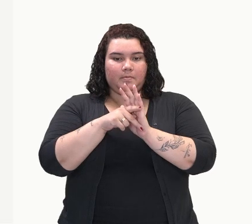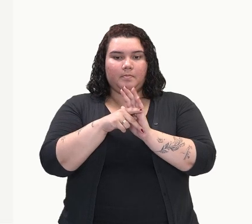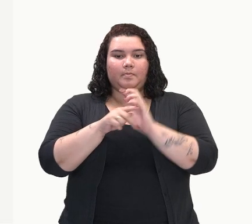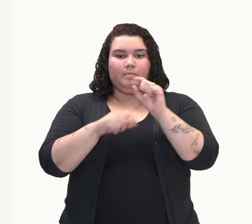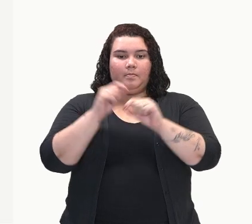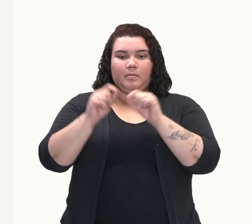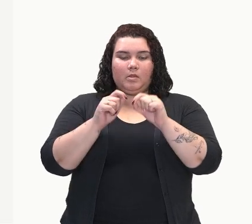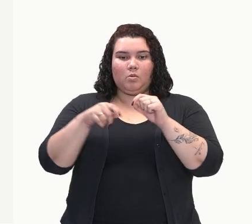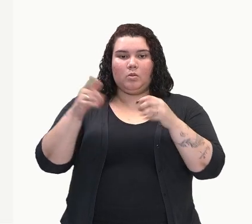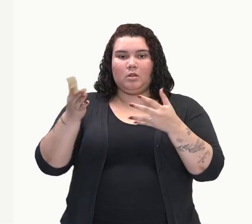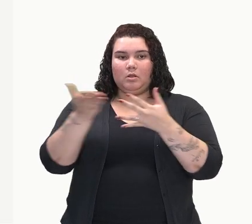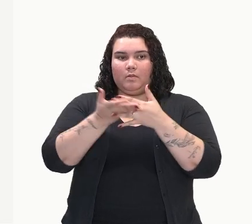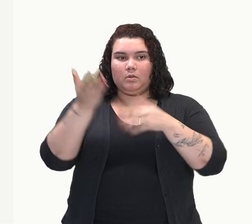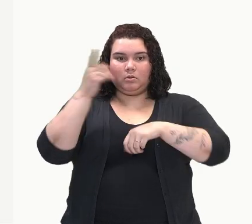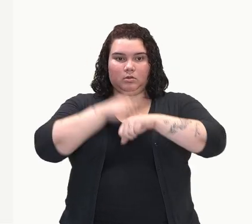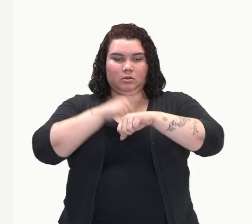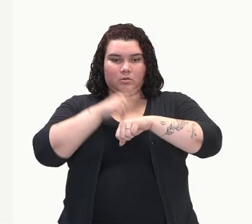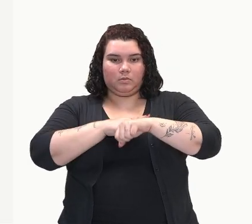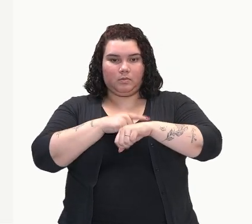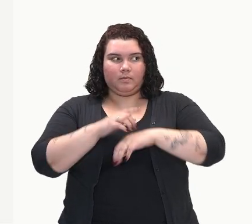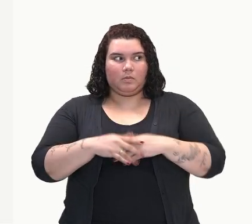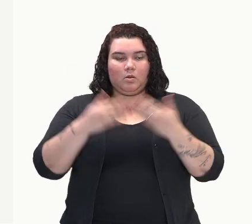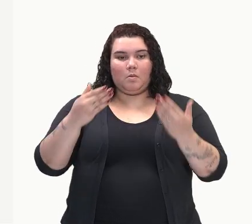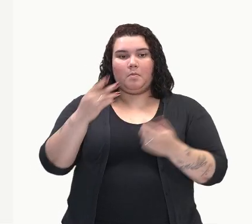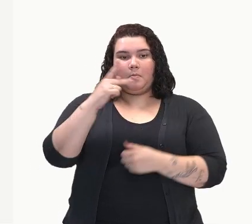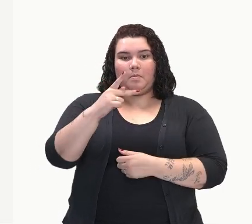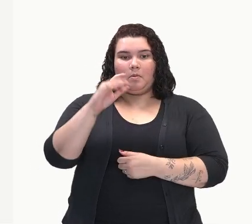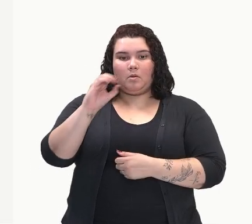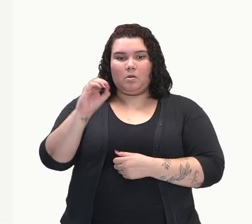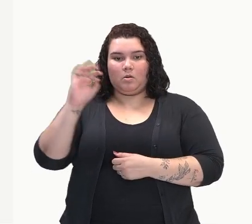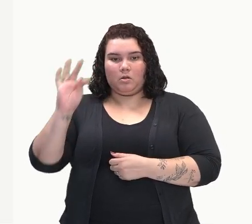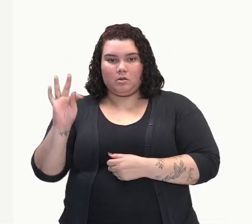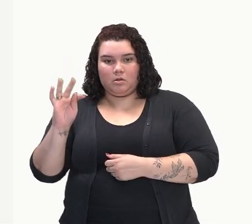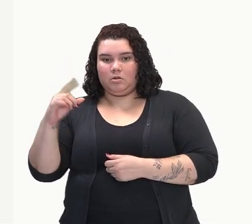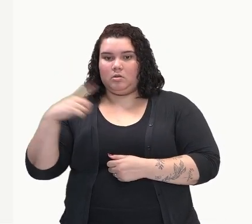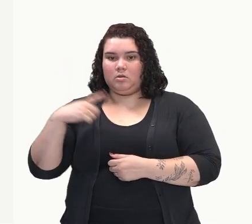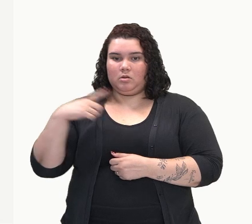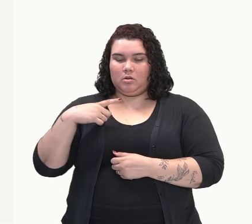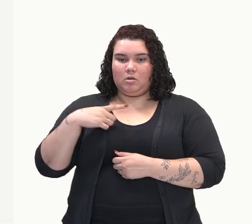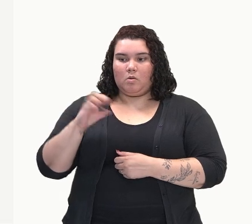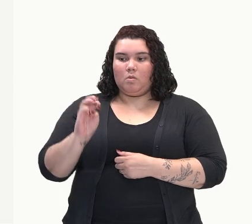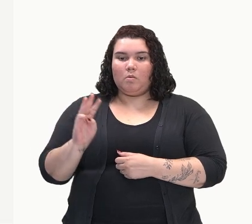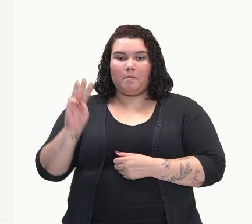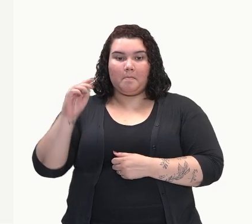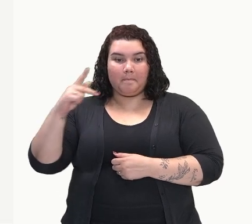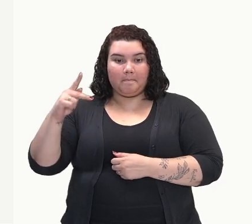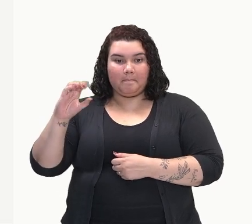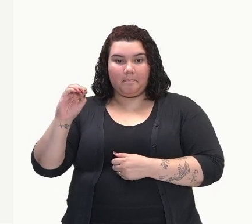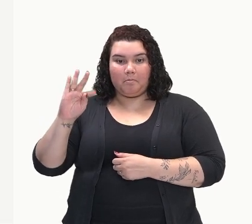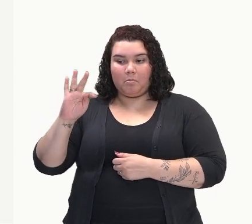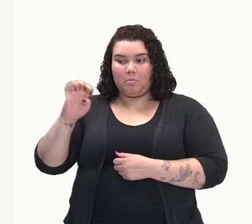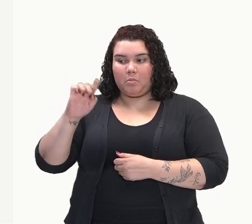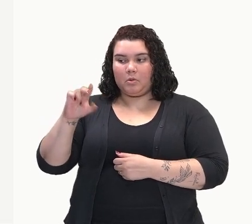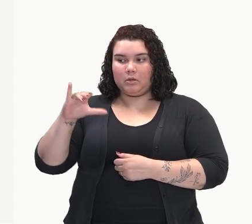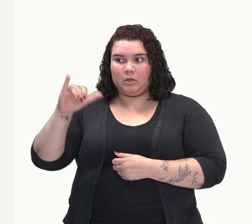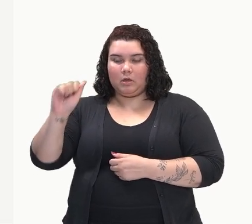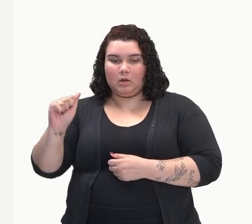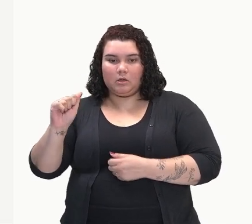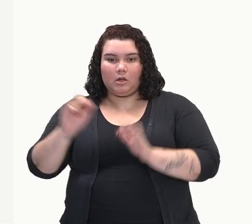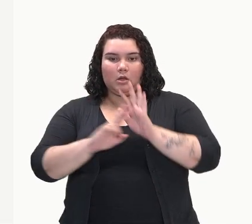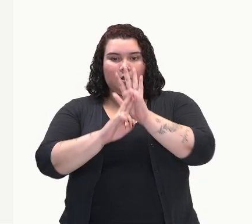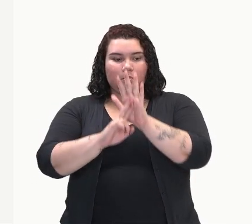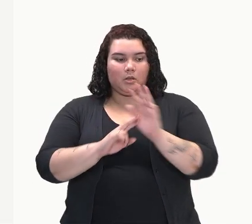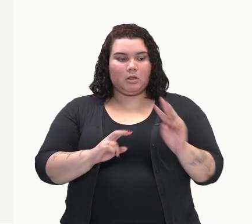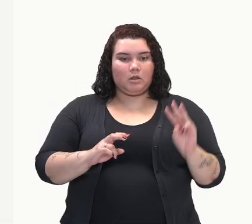pelo intervalo de tempo. Então, o POT aqui é a potência, que vai ser medida em watts. O trabalho, a gente já viu, medido